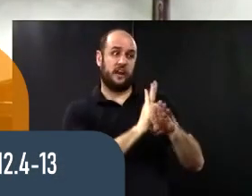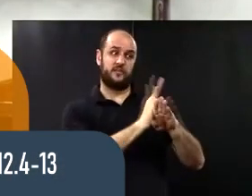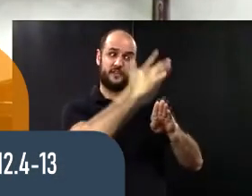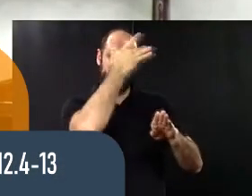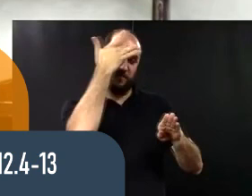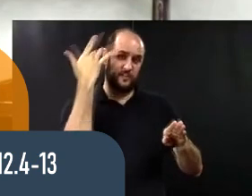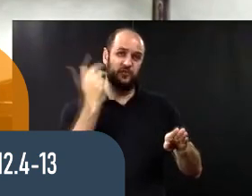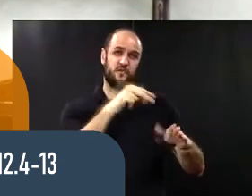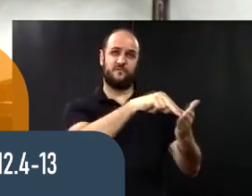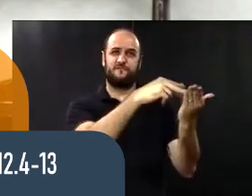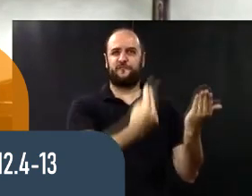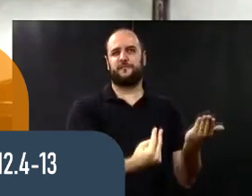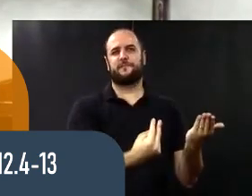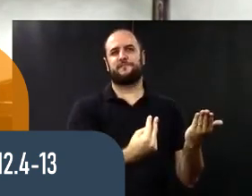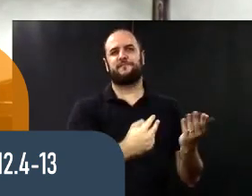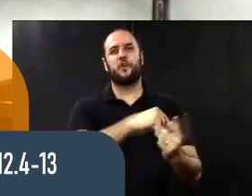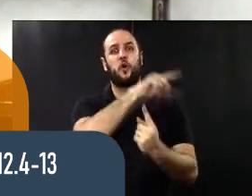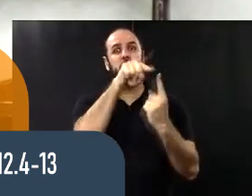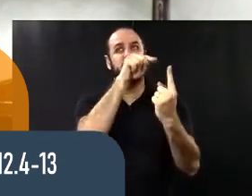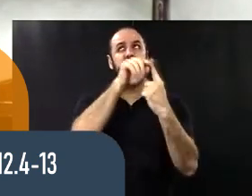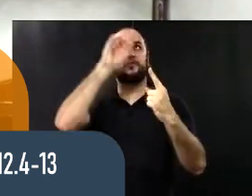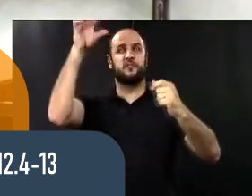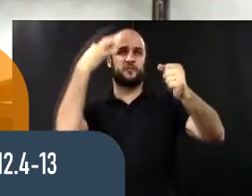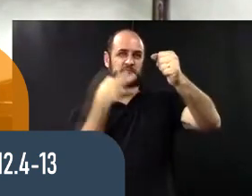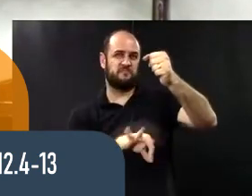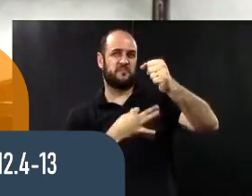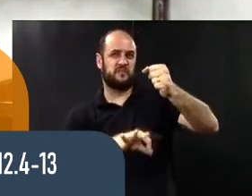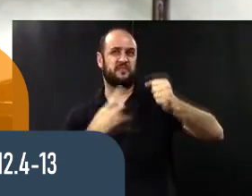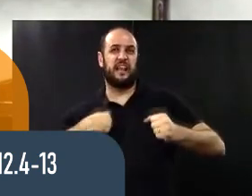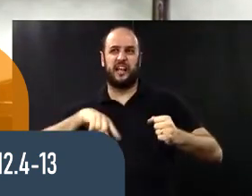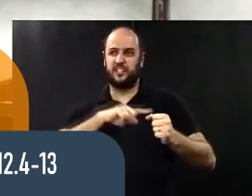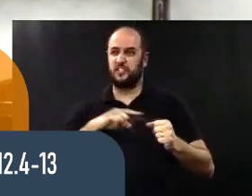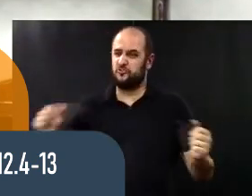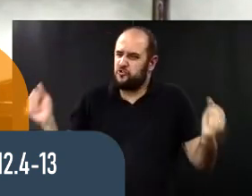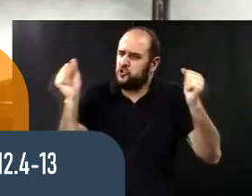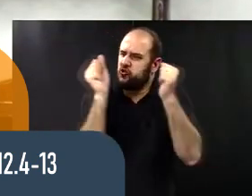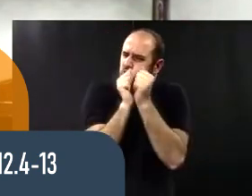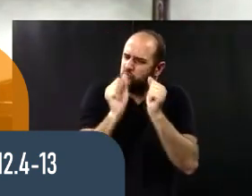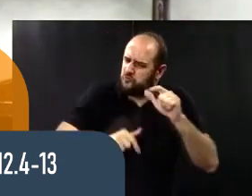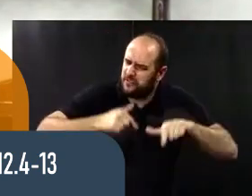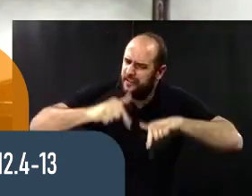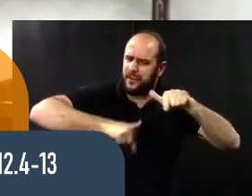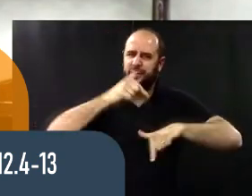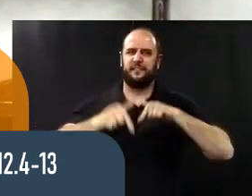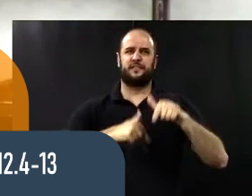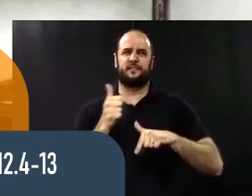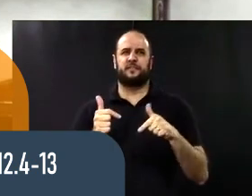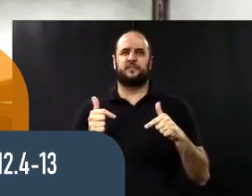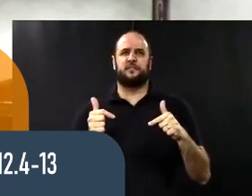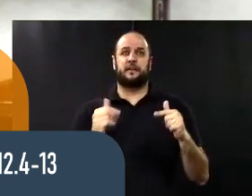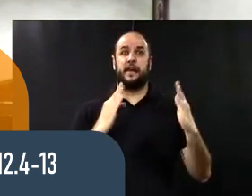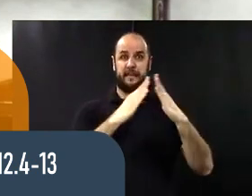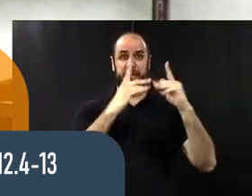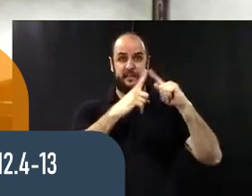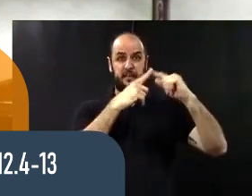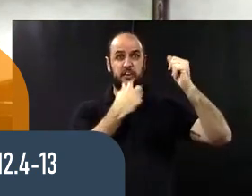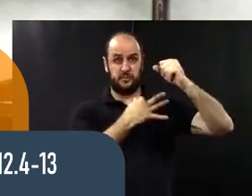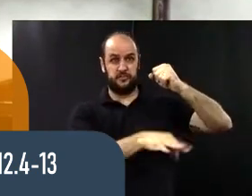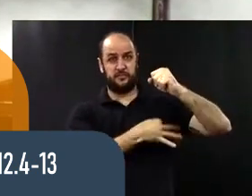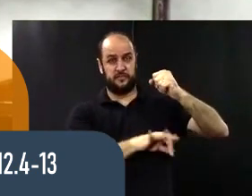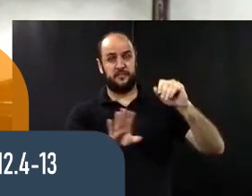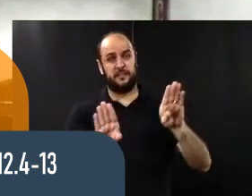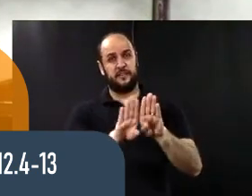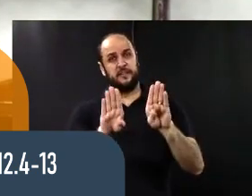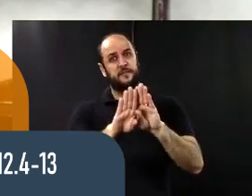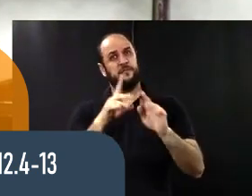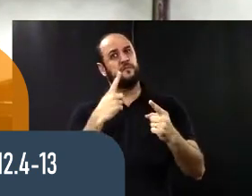de Deus tem o objetivo de nos tornar participantes de sua santidade. E a disciplina eclesiástica, ela é feita porque nós